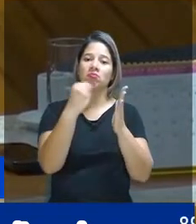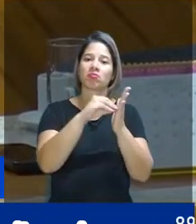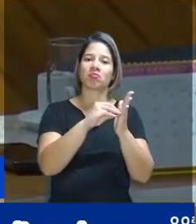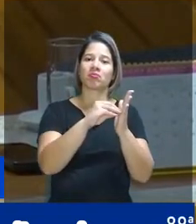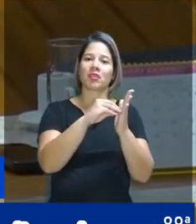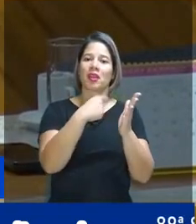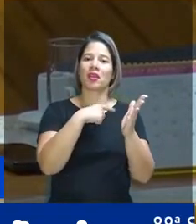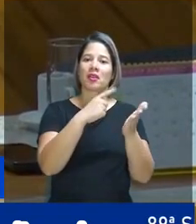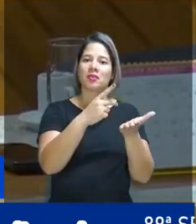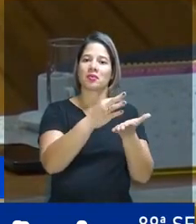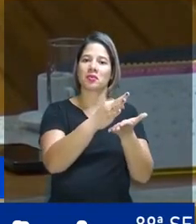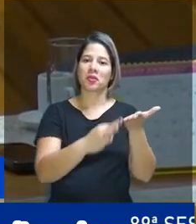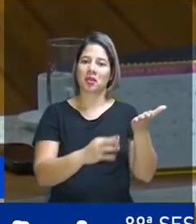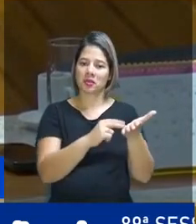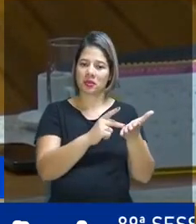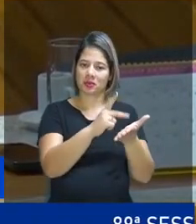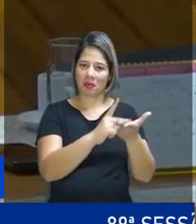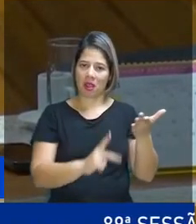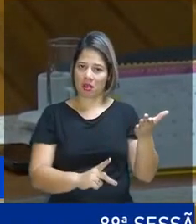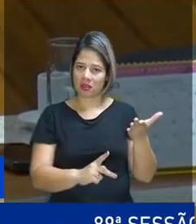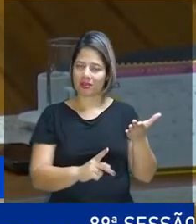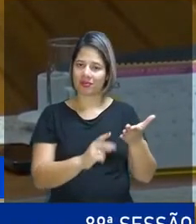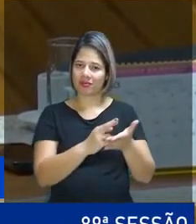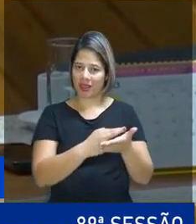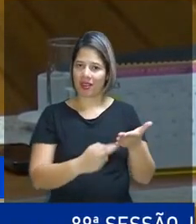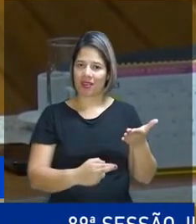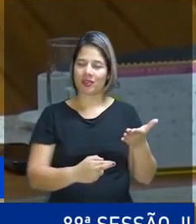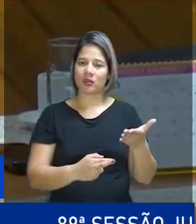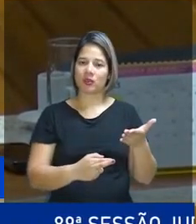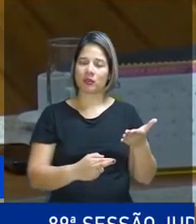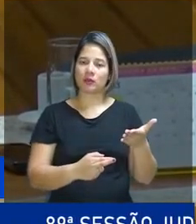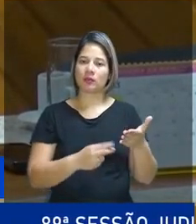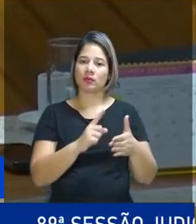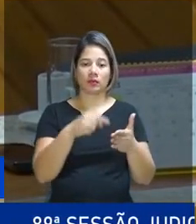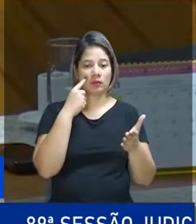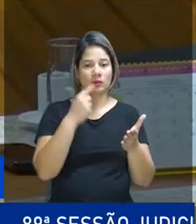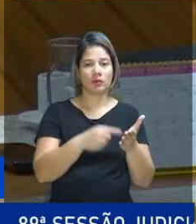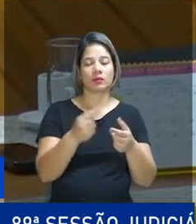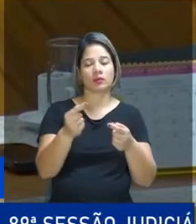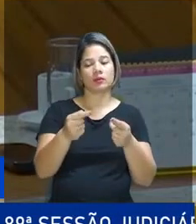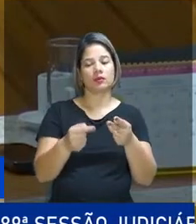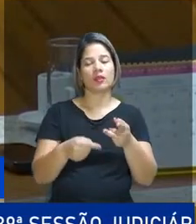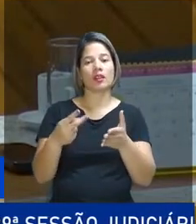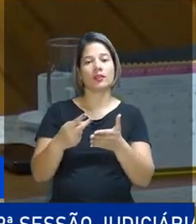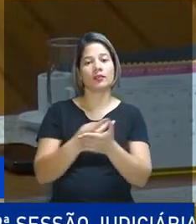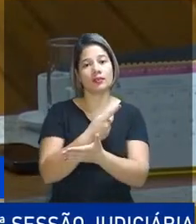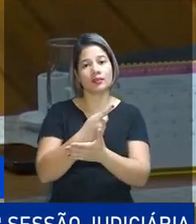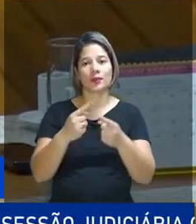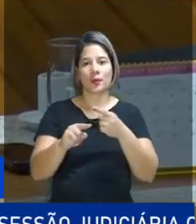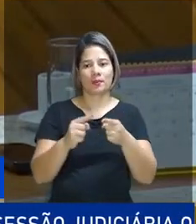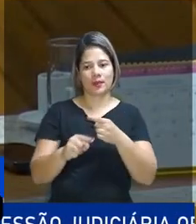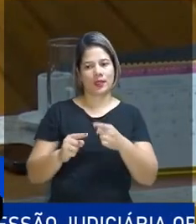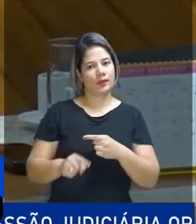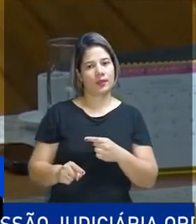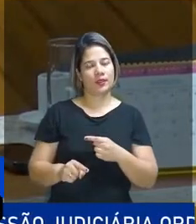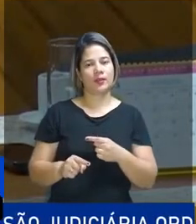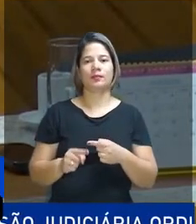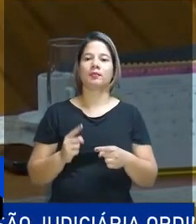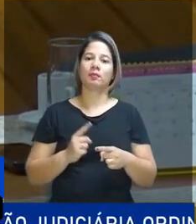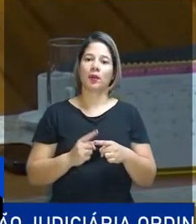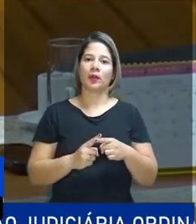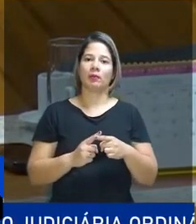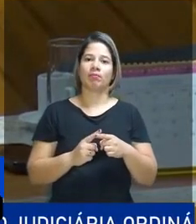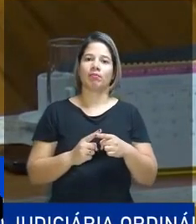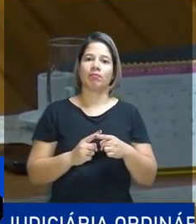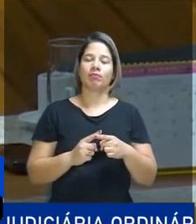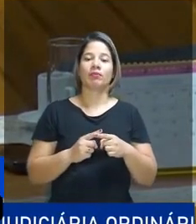parecer dizendo que evidenciou irregularidades quanto ao registro de despesas. Devidamente